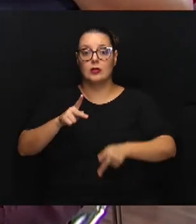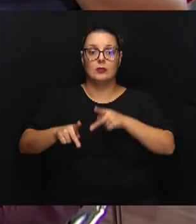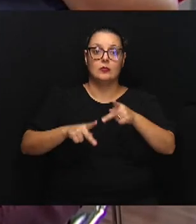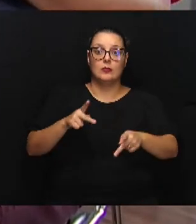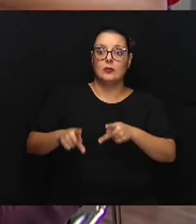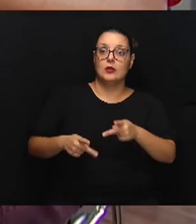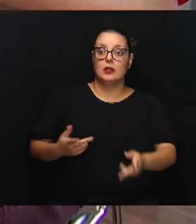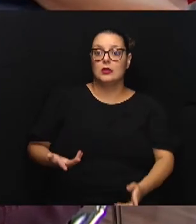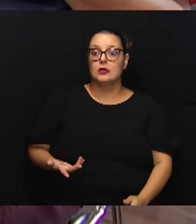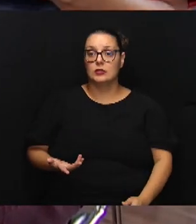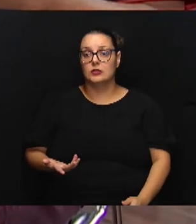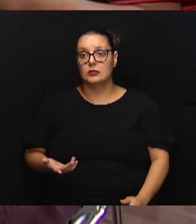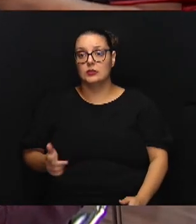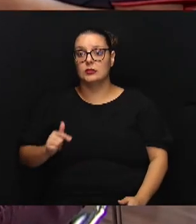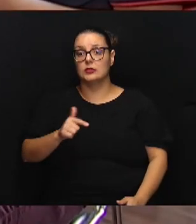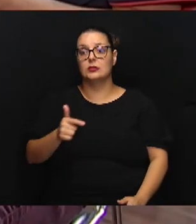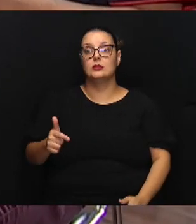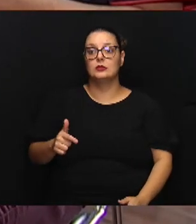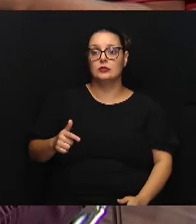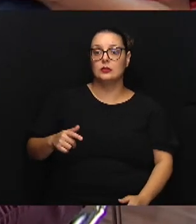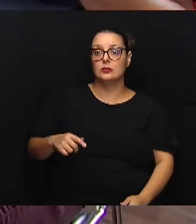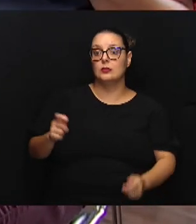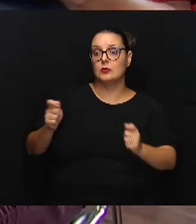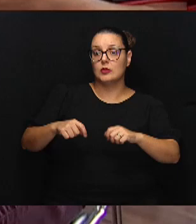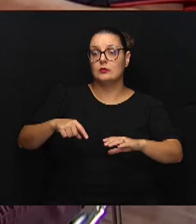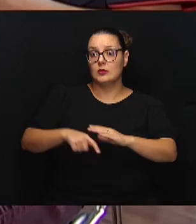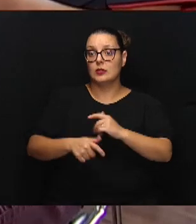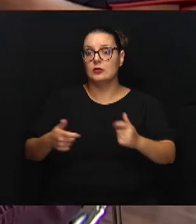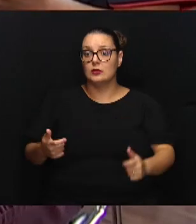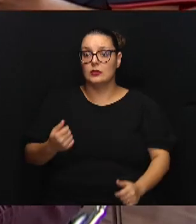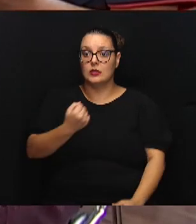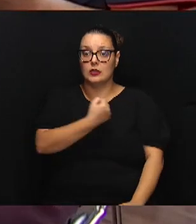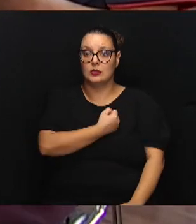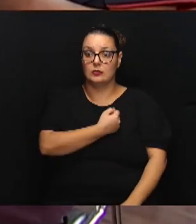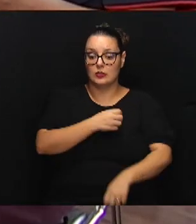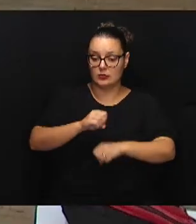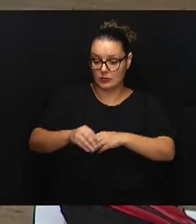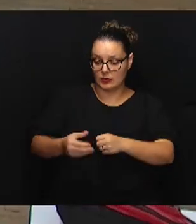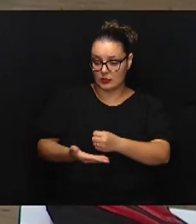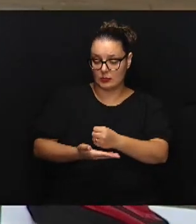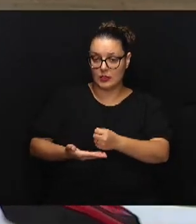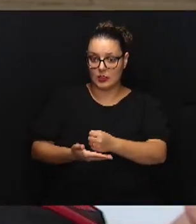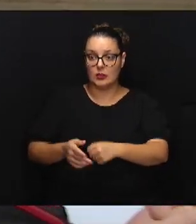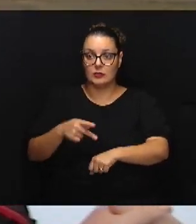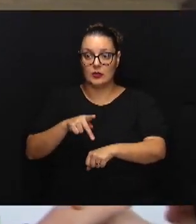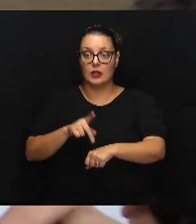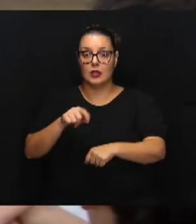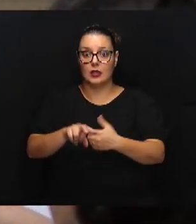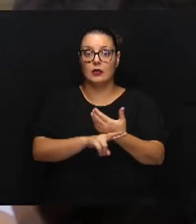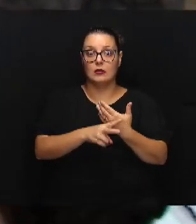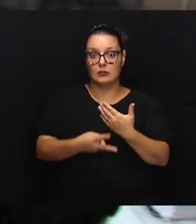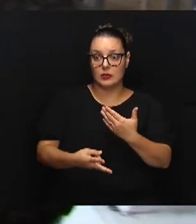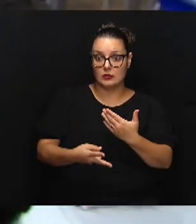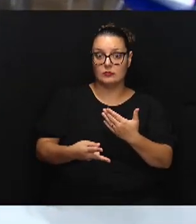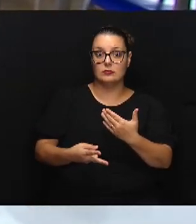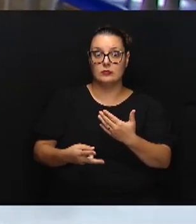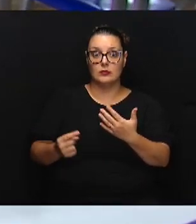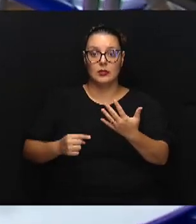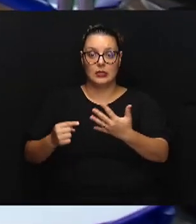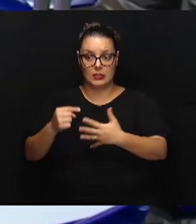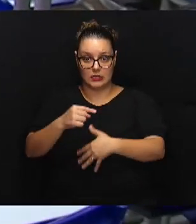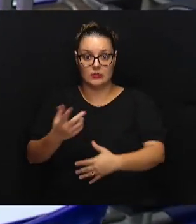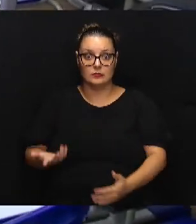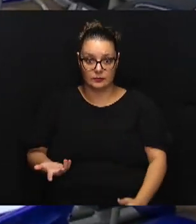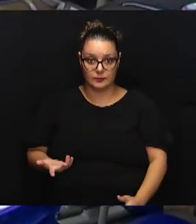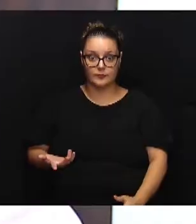sem a possibilidade de avançar. Então os números da educação básica no país, eles são muito influenciados por essas circunstâncias, né?